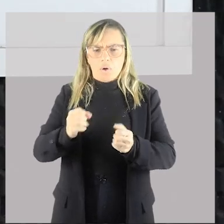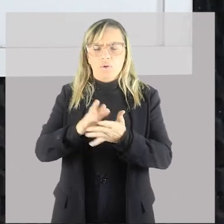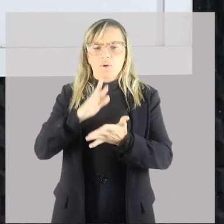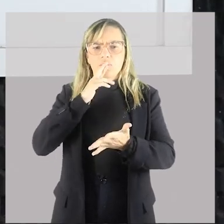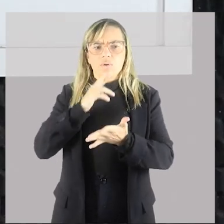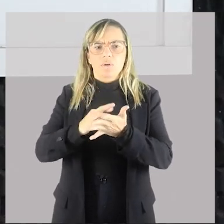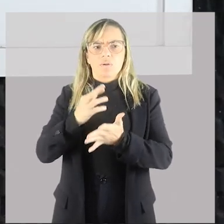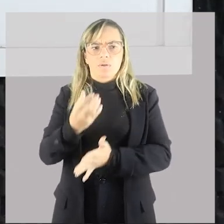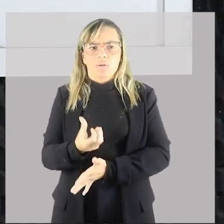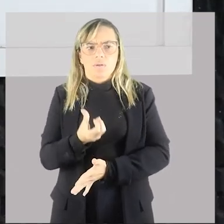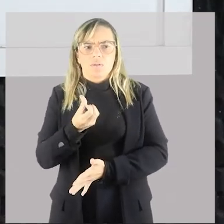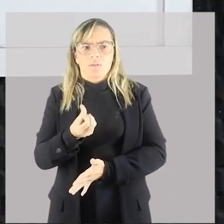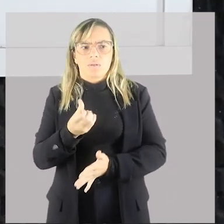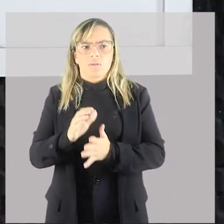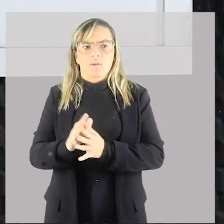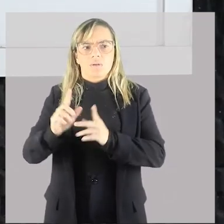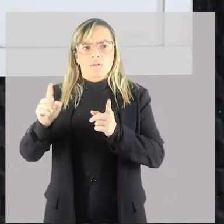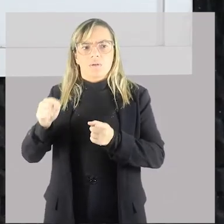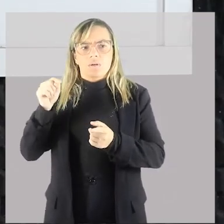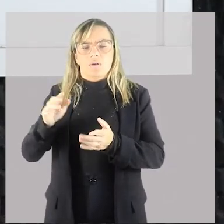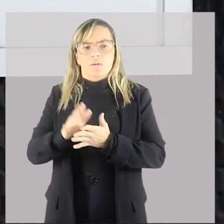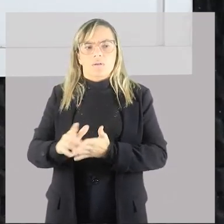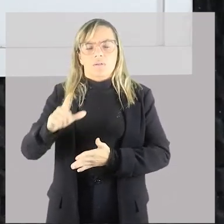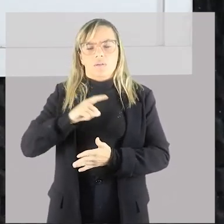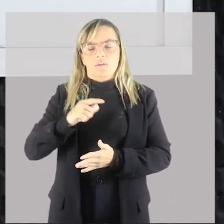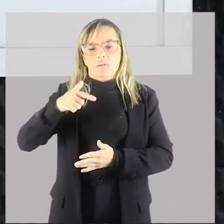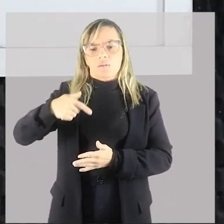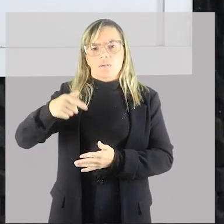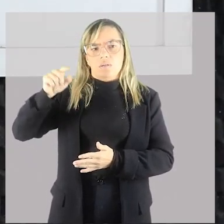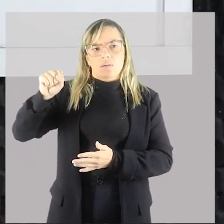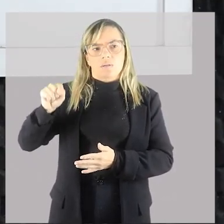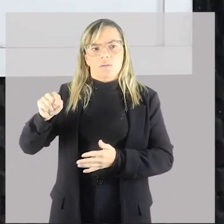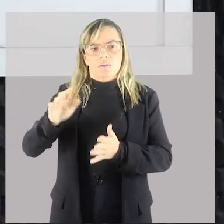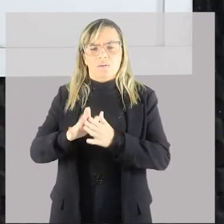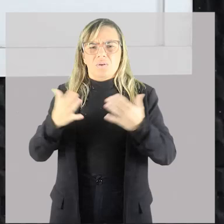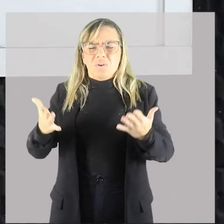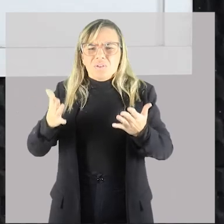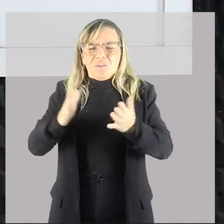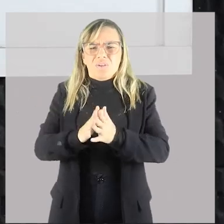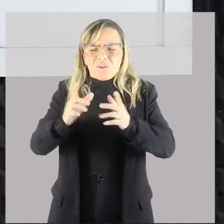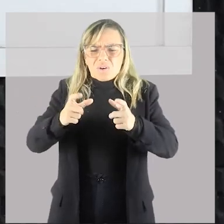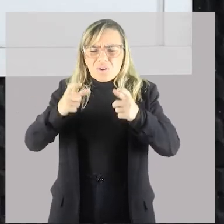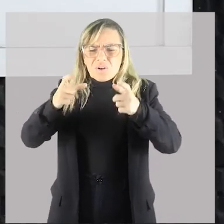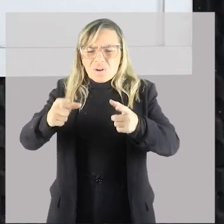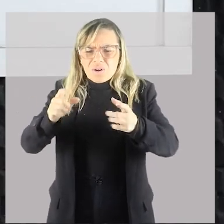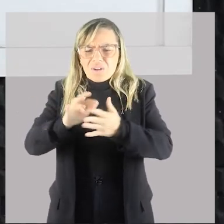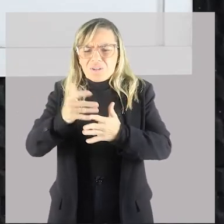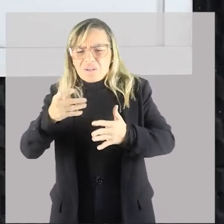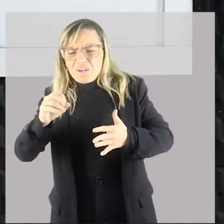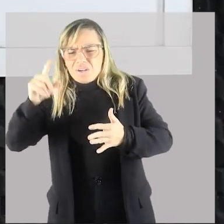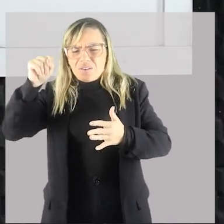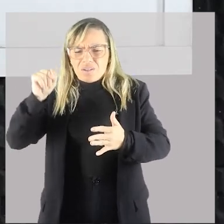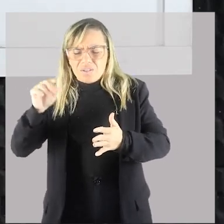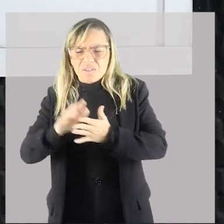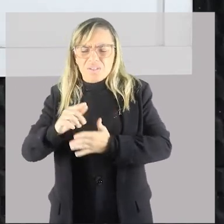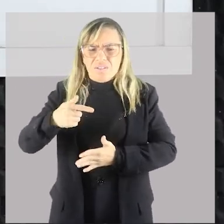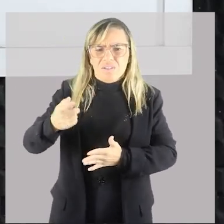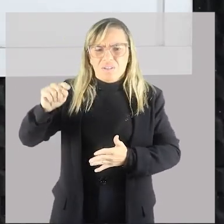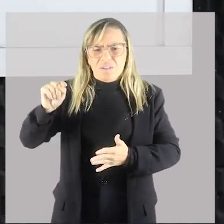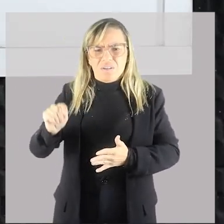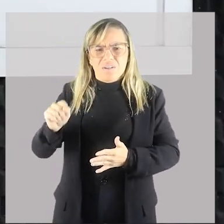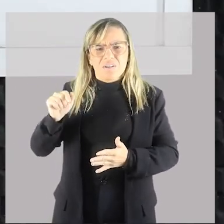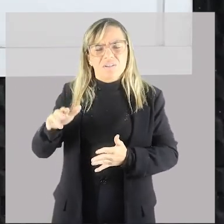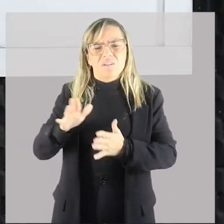Aqui você vai ter 7 fatorial. Professor, eu tenho que descobrir quanto é 10 fatorial, quanto é 7 fatorial. Não vai dar um número